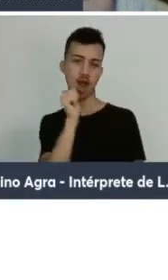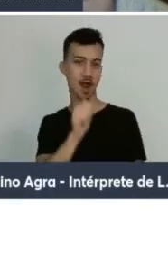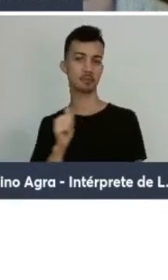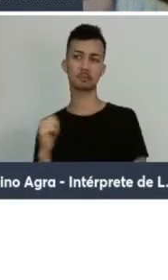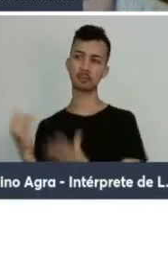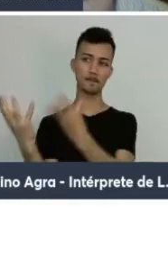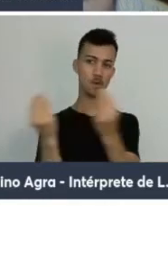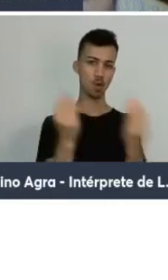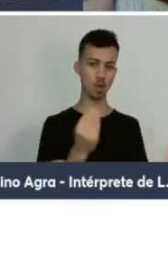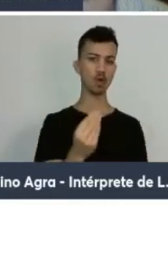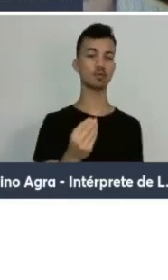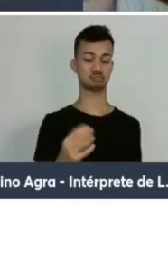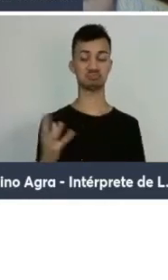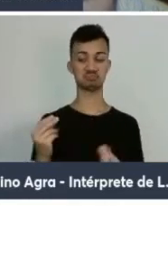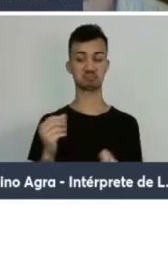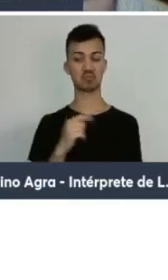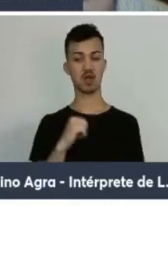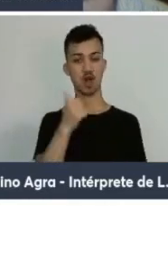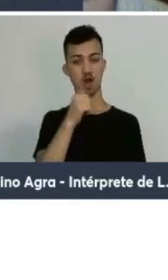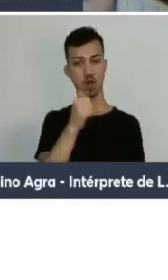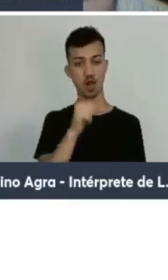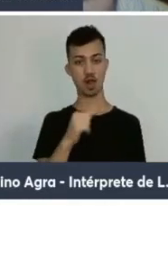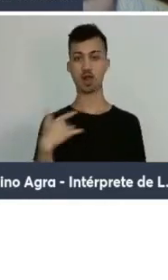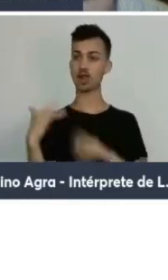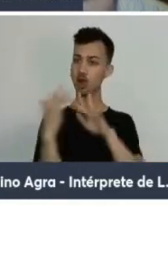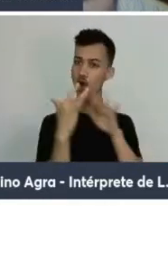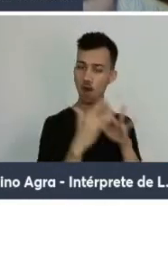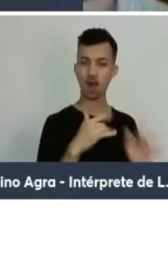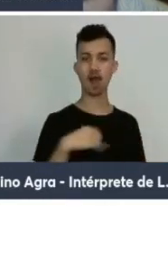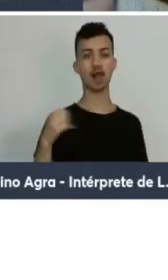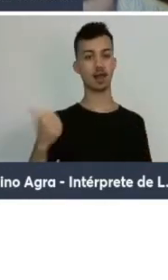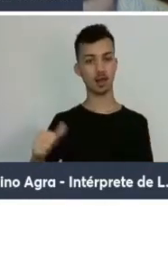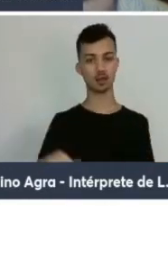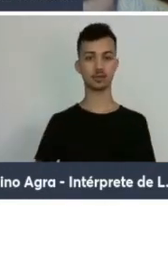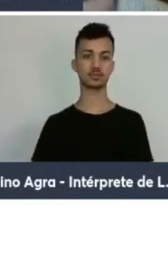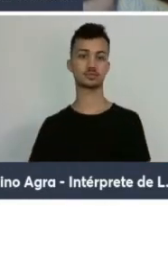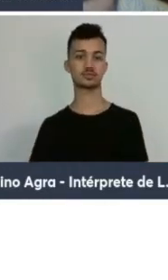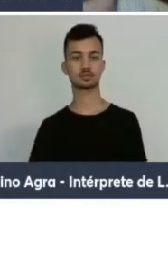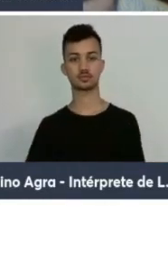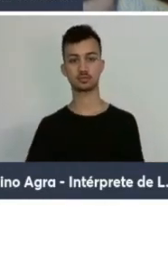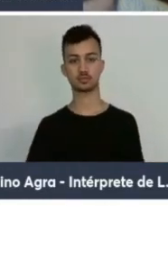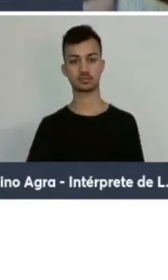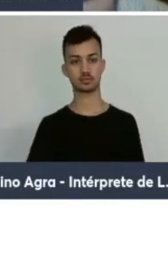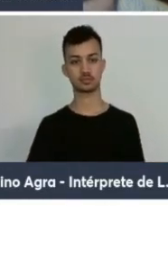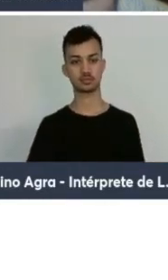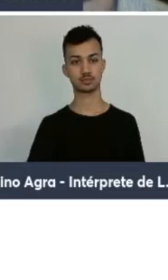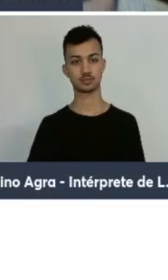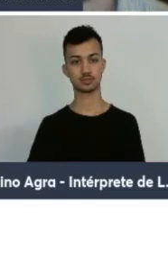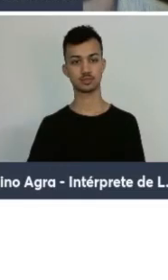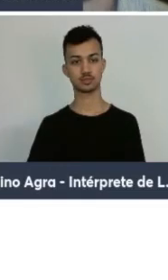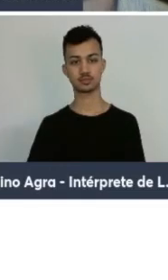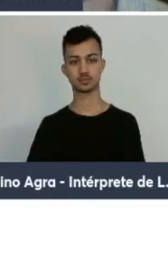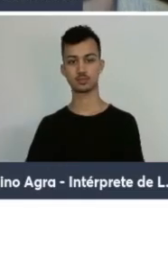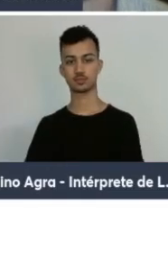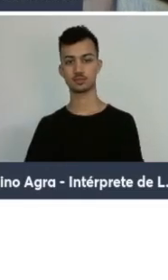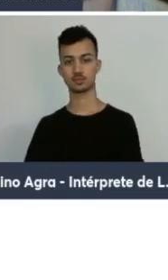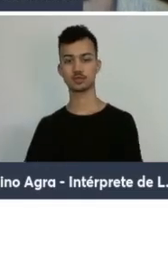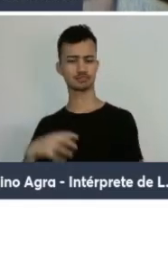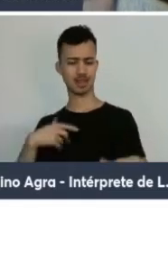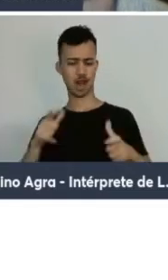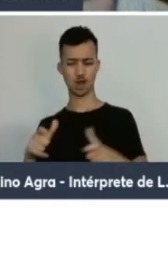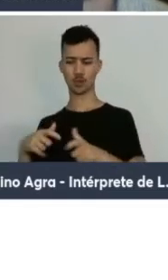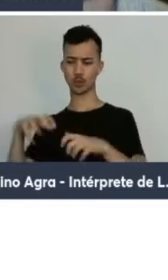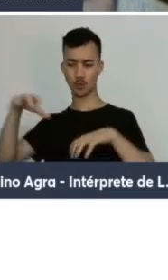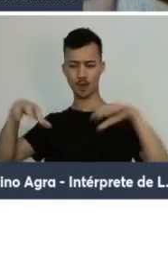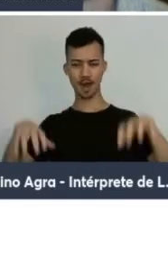muitas bares, assim, voltados para as lésbicas, né, na época, que é o Cachação, né, o Ferro Bar, que era um bar,